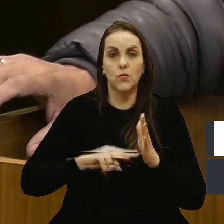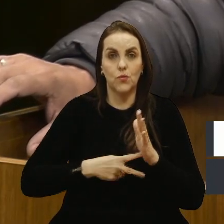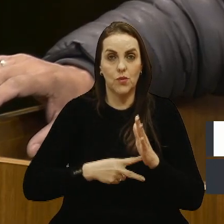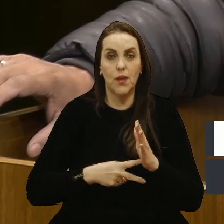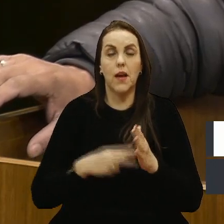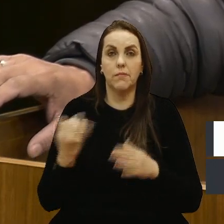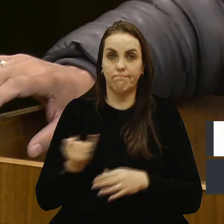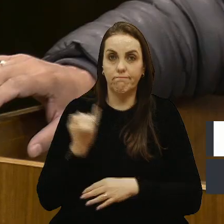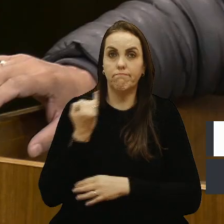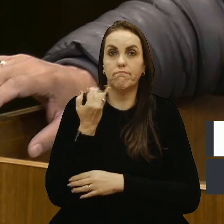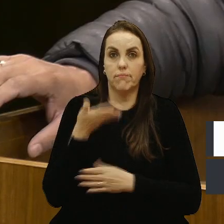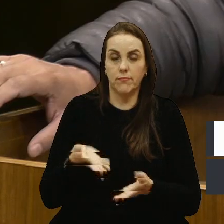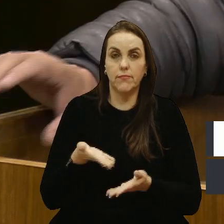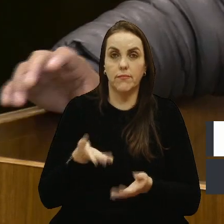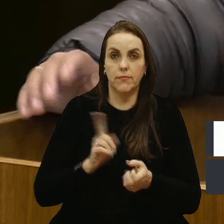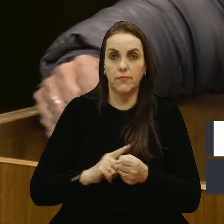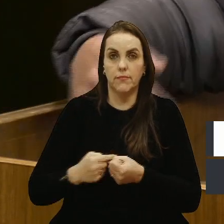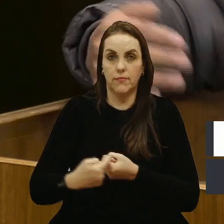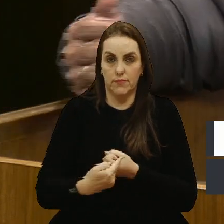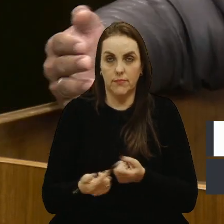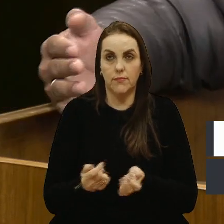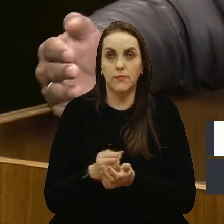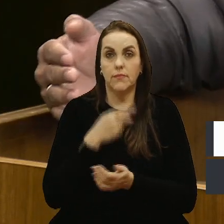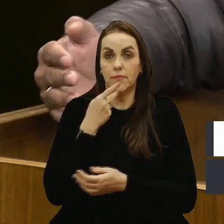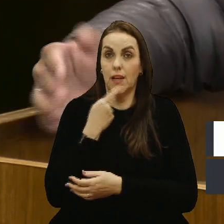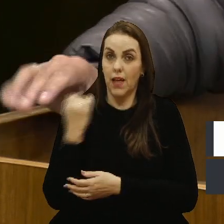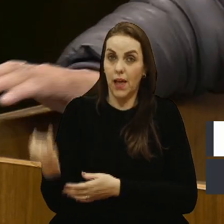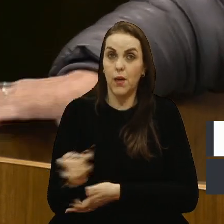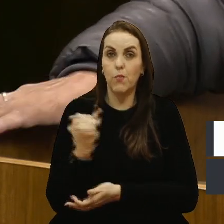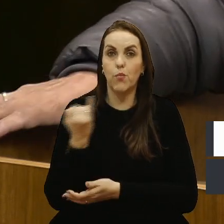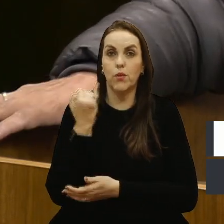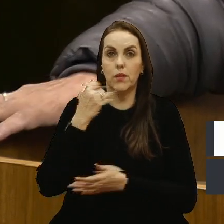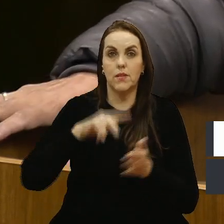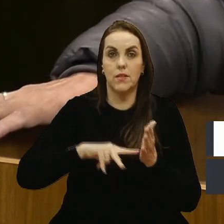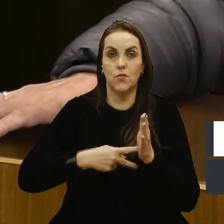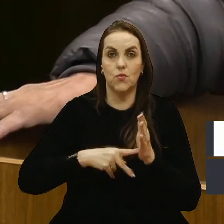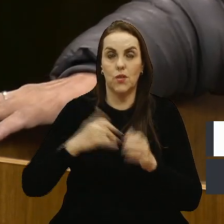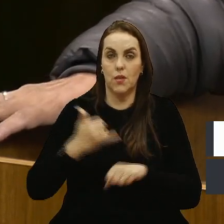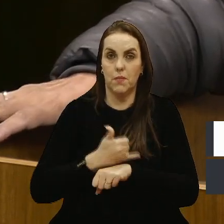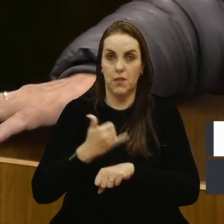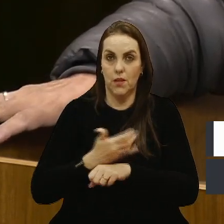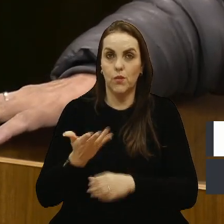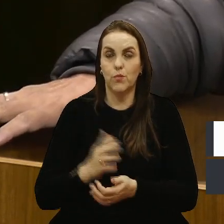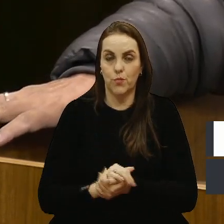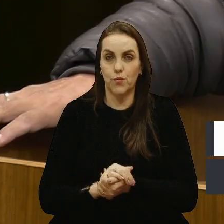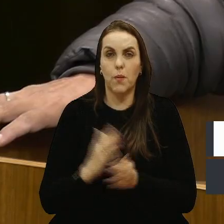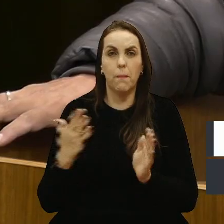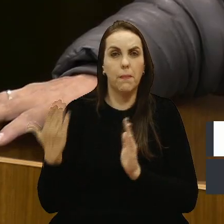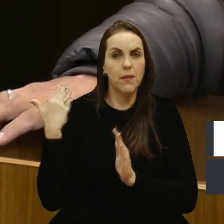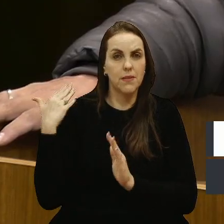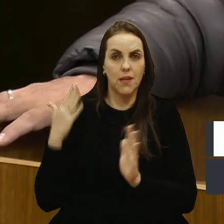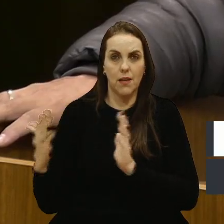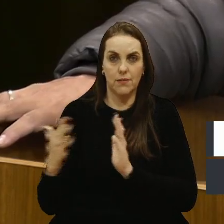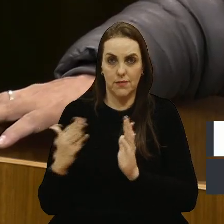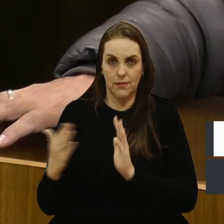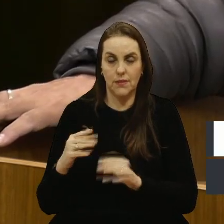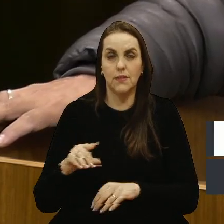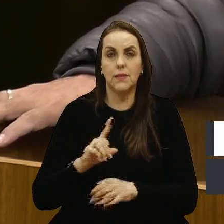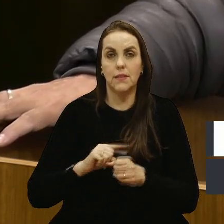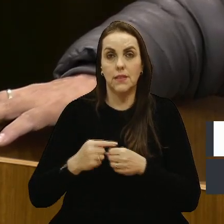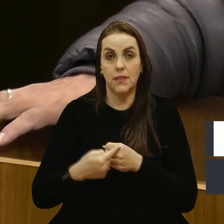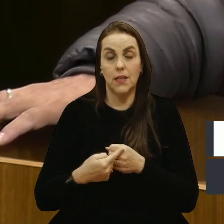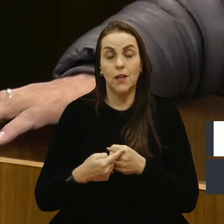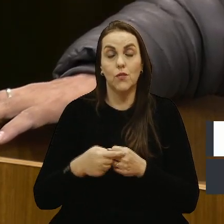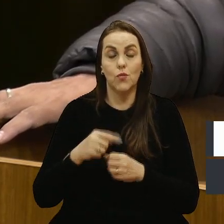dizer que, destacar aqui a importância dos sindicatos metalúrgicos. Teve uma época nessa cidade, que eu lembro muito bem, no governo Sartori, que teve